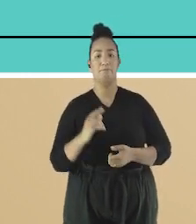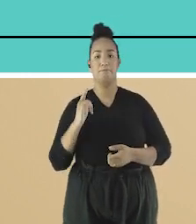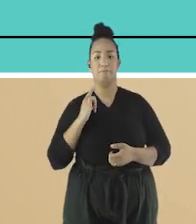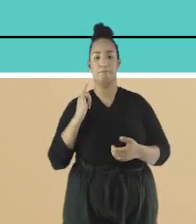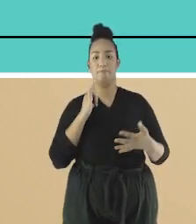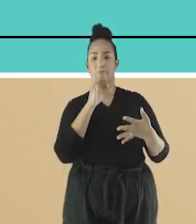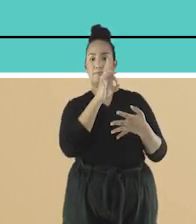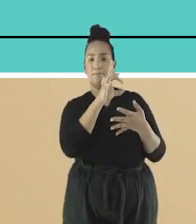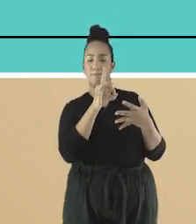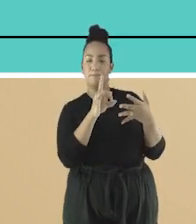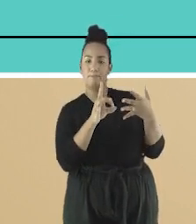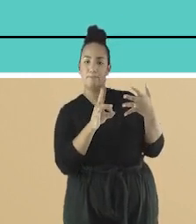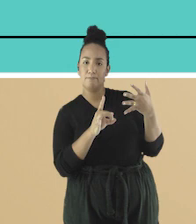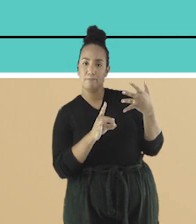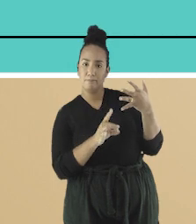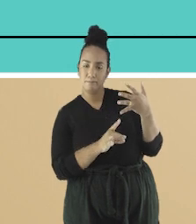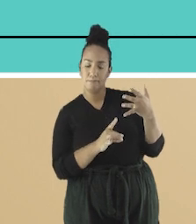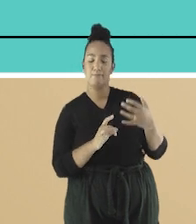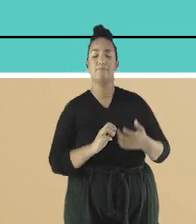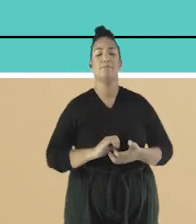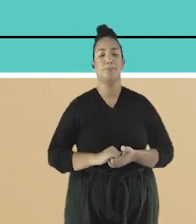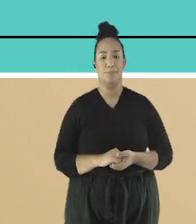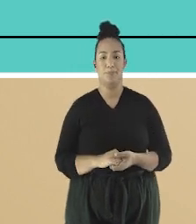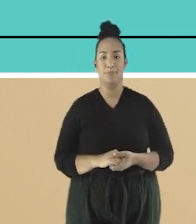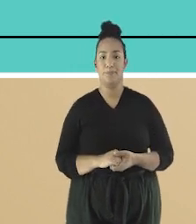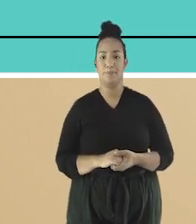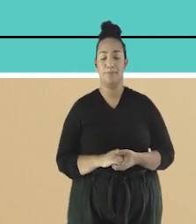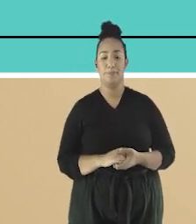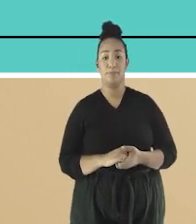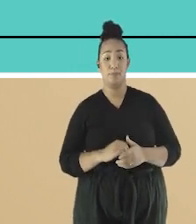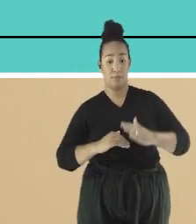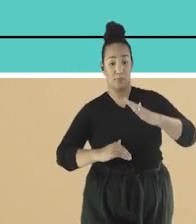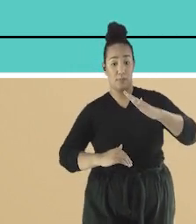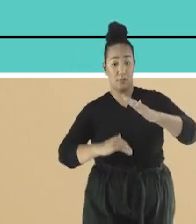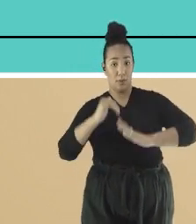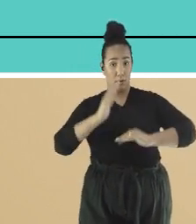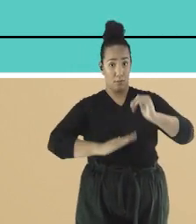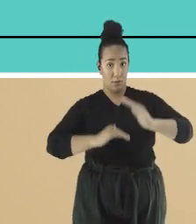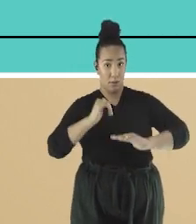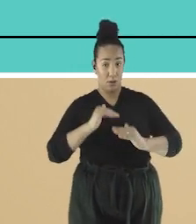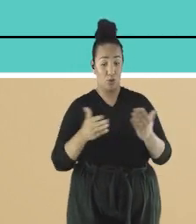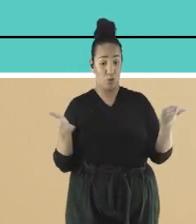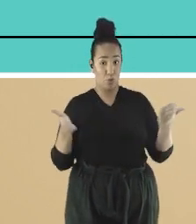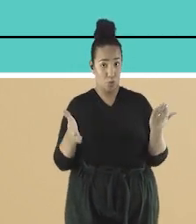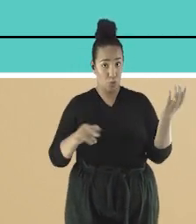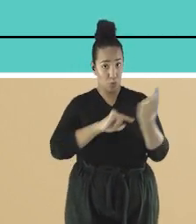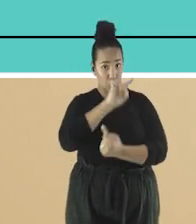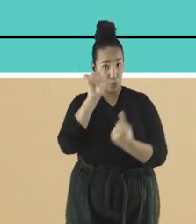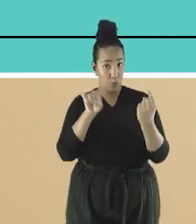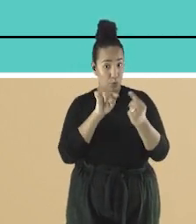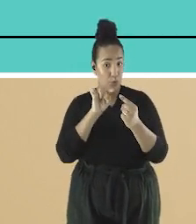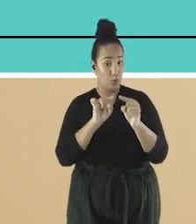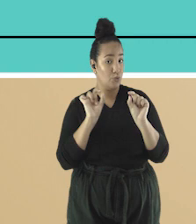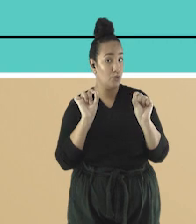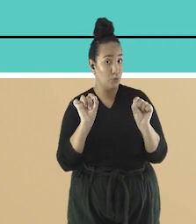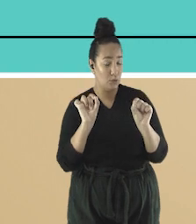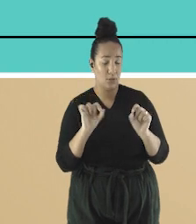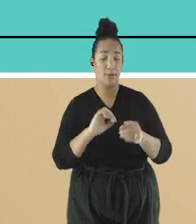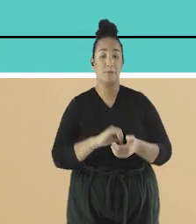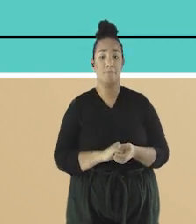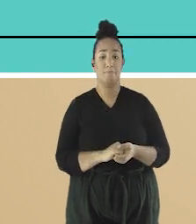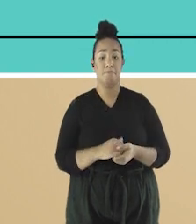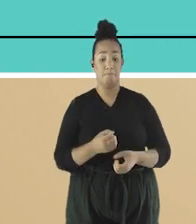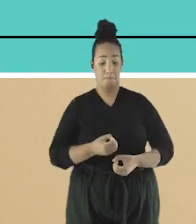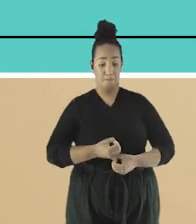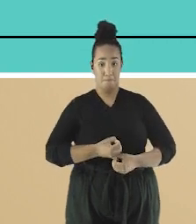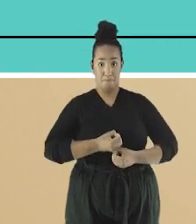antítese, aliteração, assonância, dentre outras. Como habilidades específicas, essa aula busca, através da análise